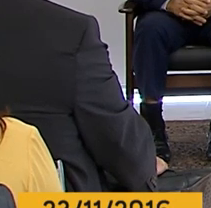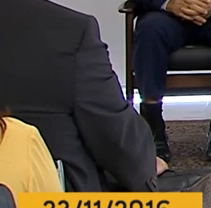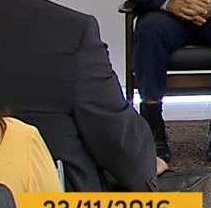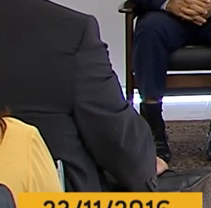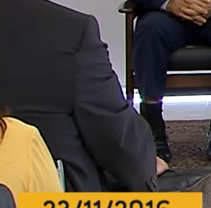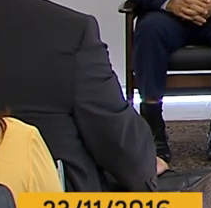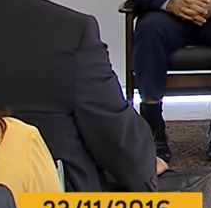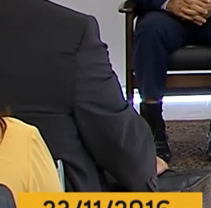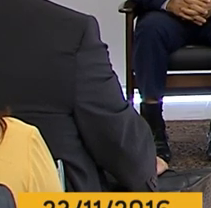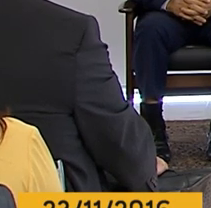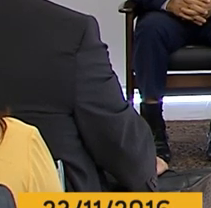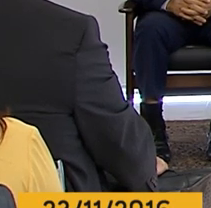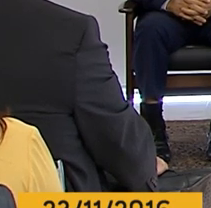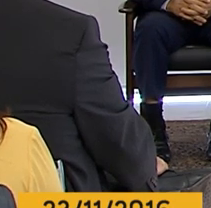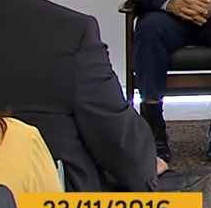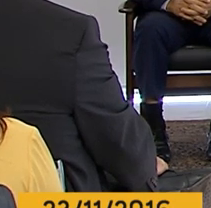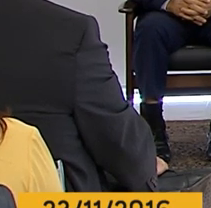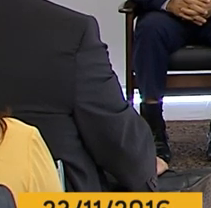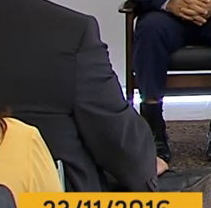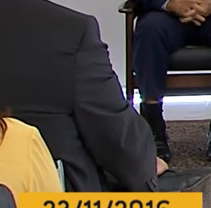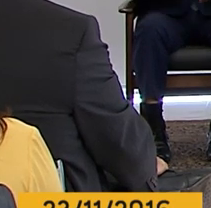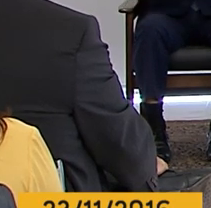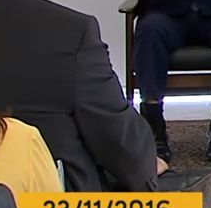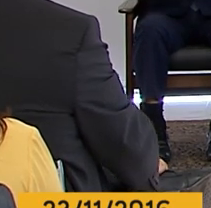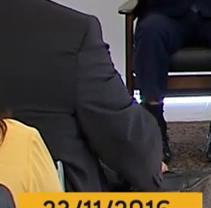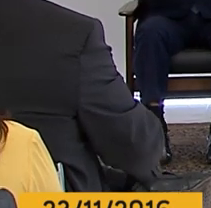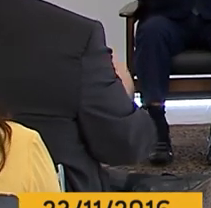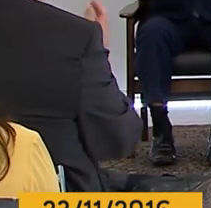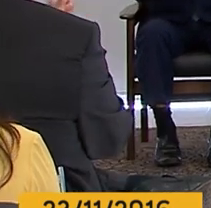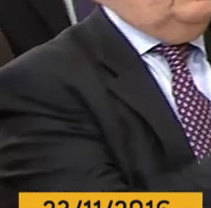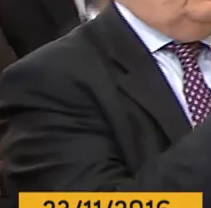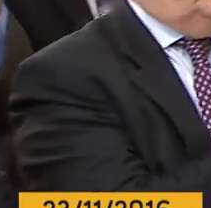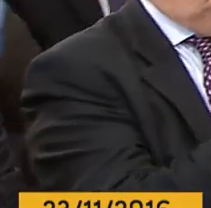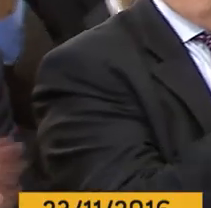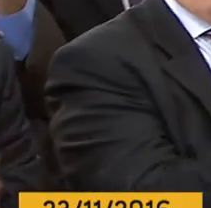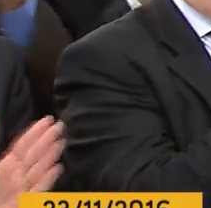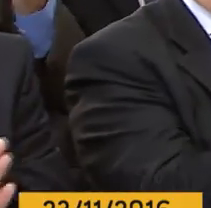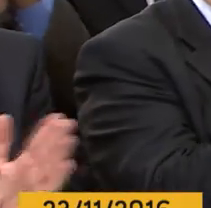sermos contemporâneo do futuro obrigado